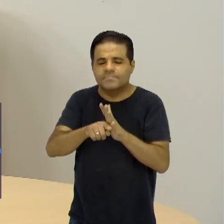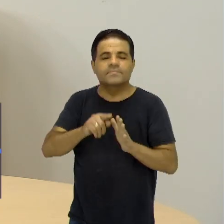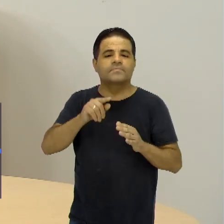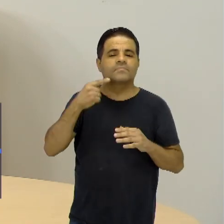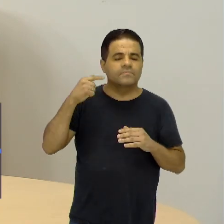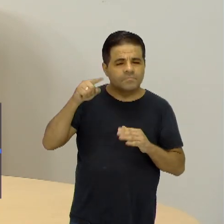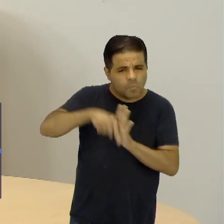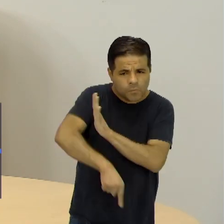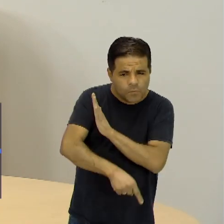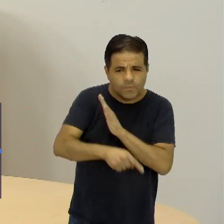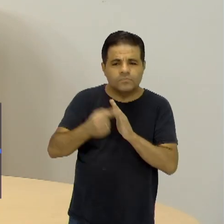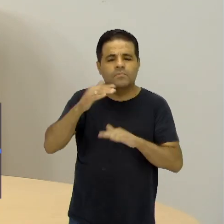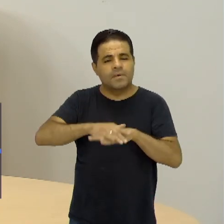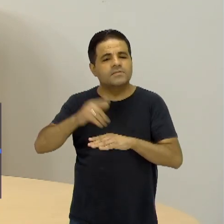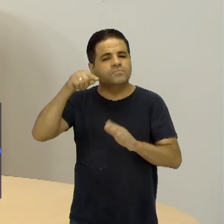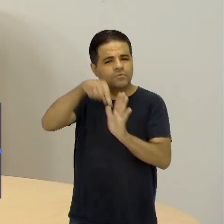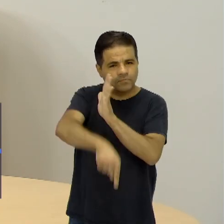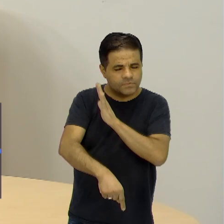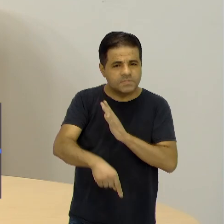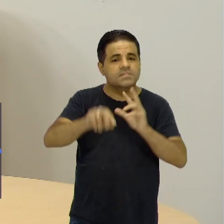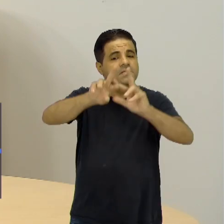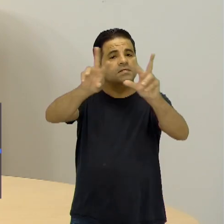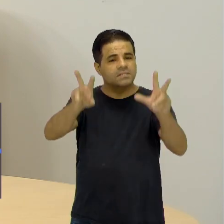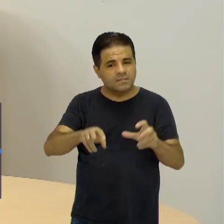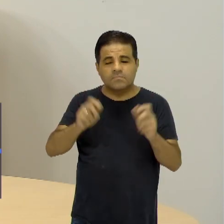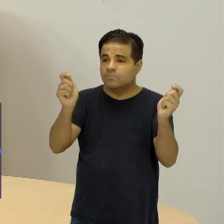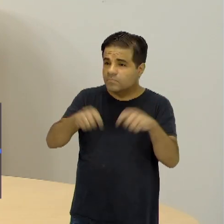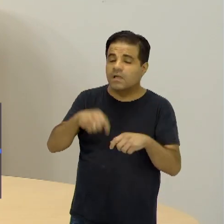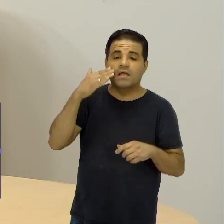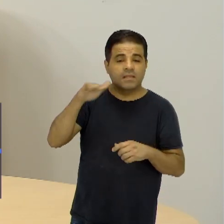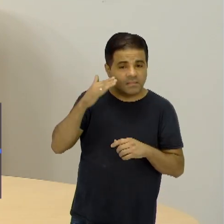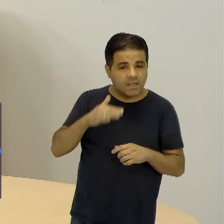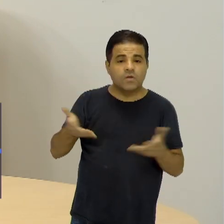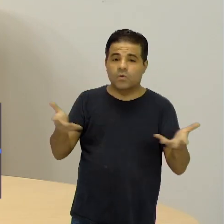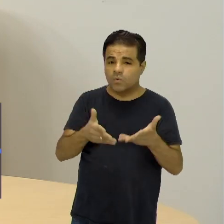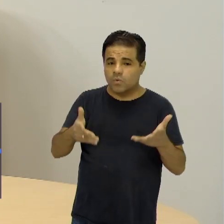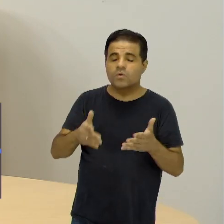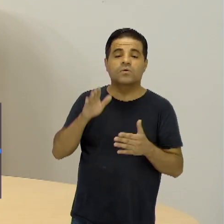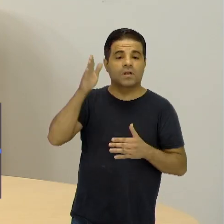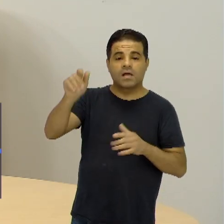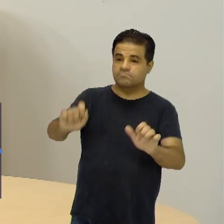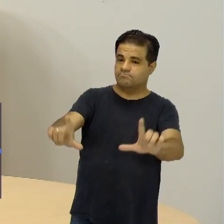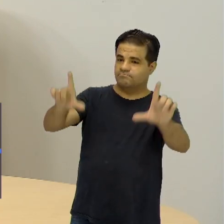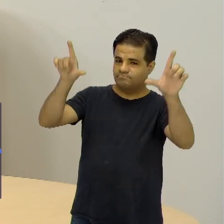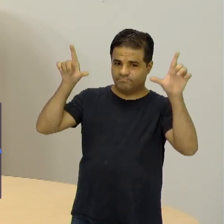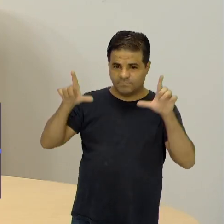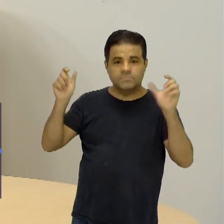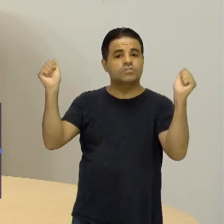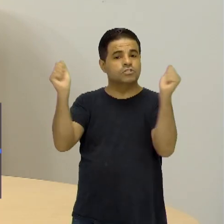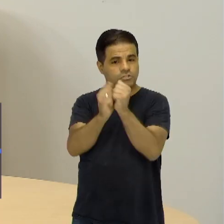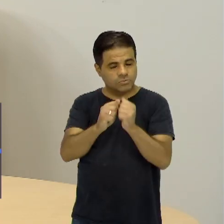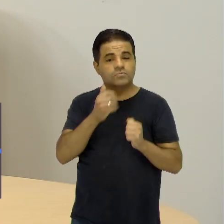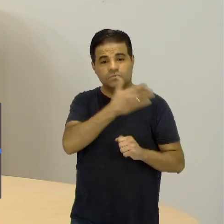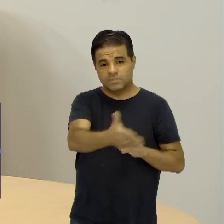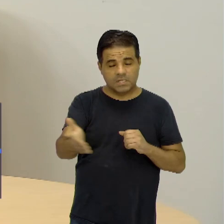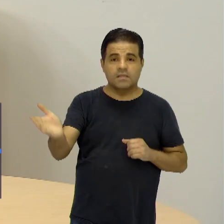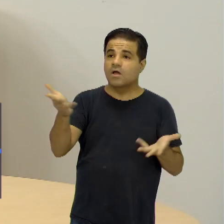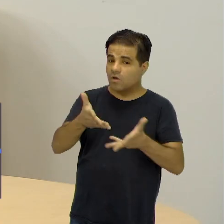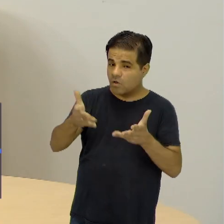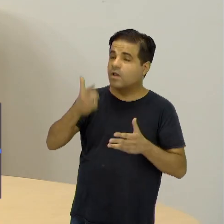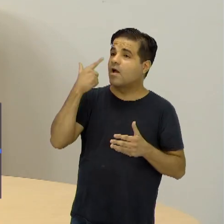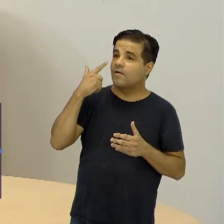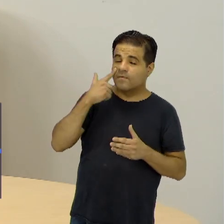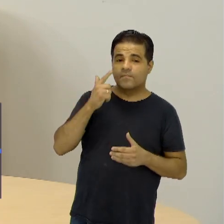mais profundamente dentro desse tema para entendê-lo. Então nós vamos lá na tela com vocês agora e a gente vai